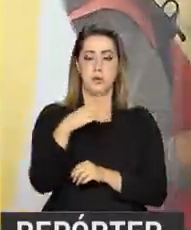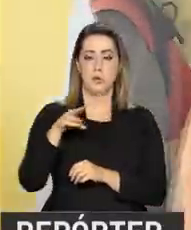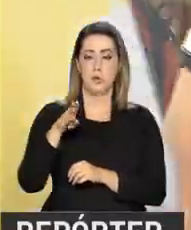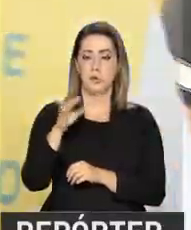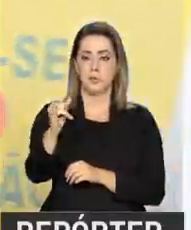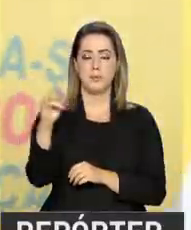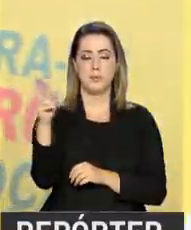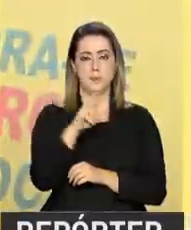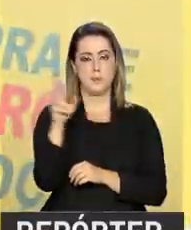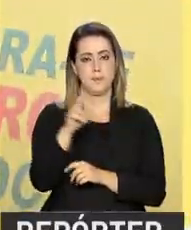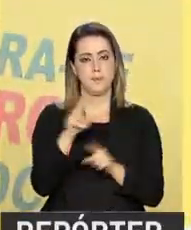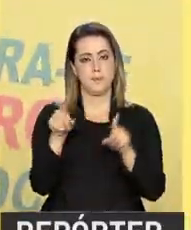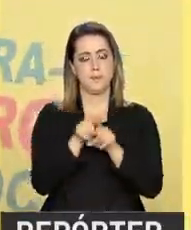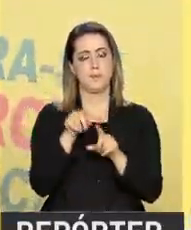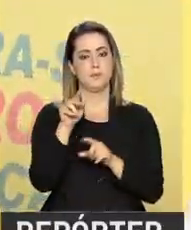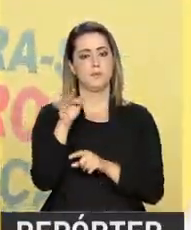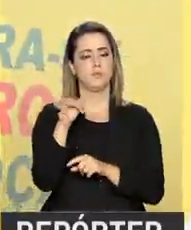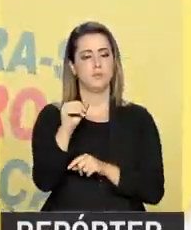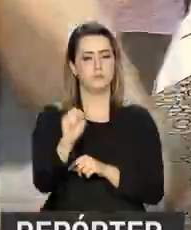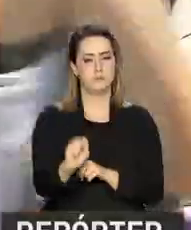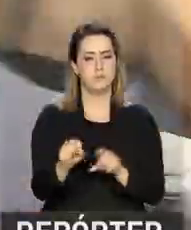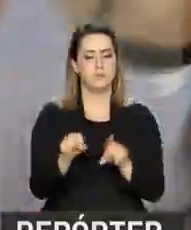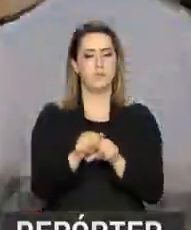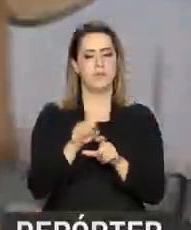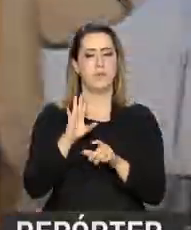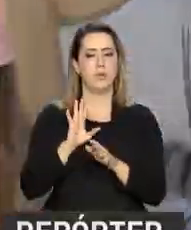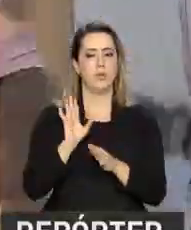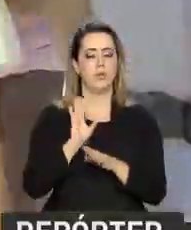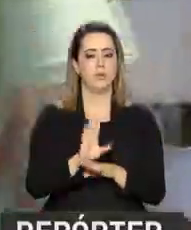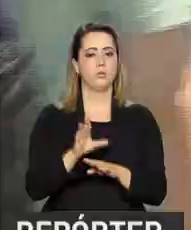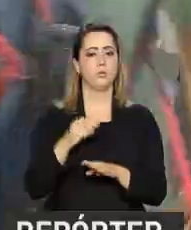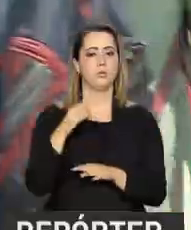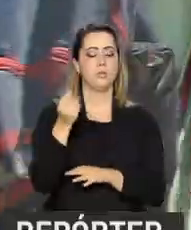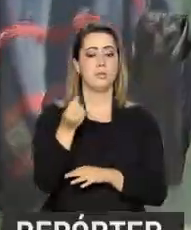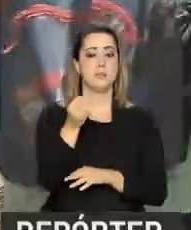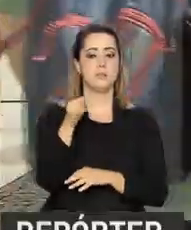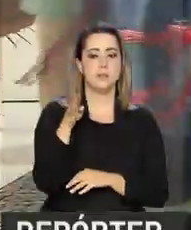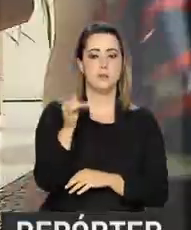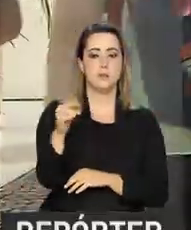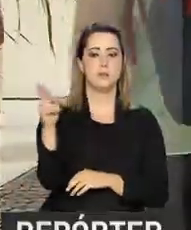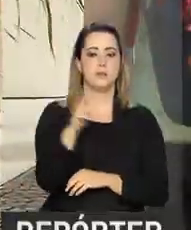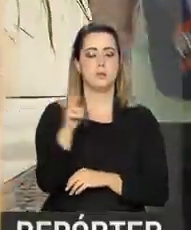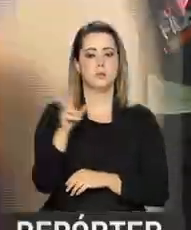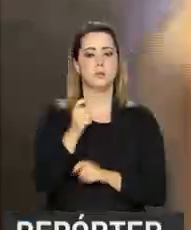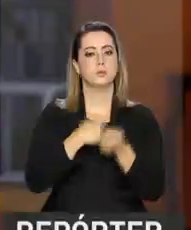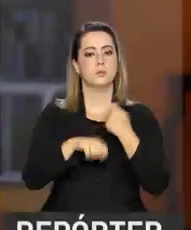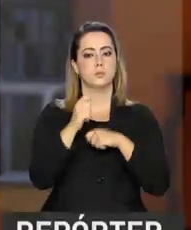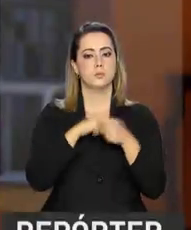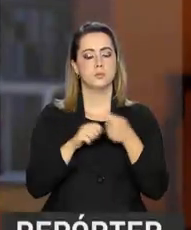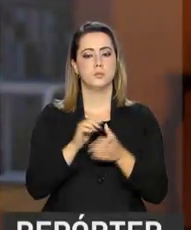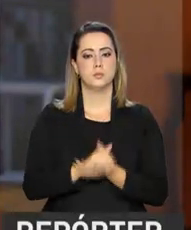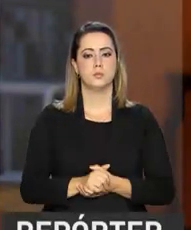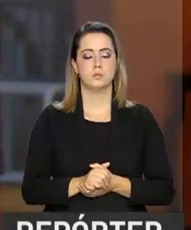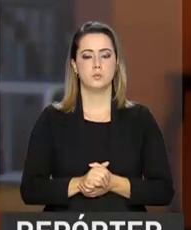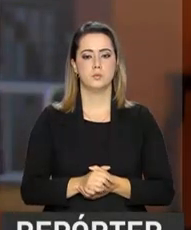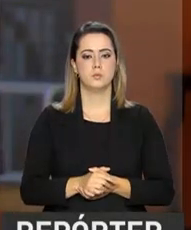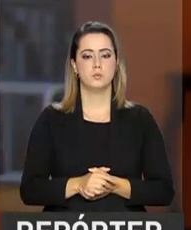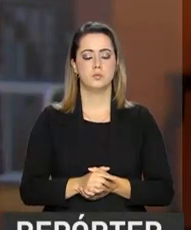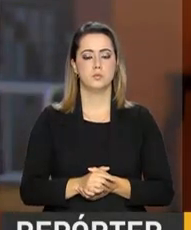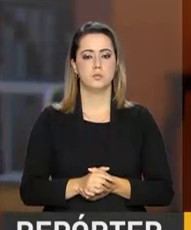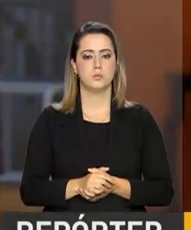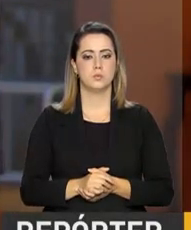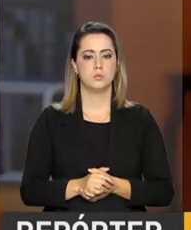de reais das contas inativas do FGTS, serão cerca de 60 bilhões de reais na economia. Uma das